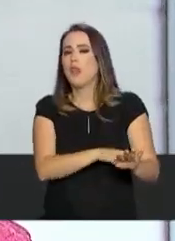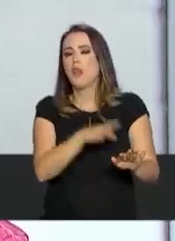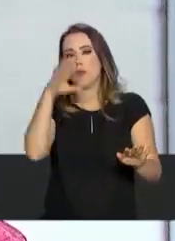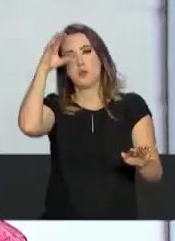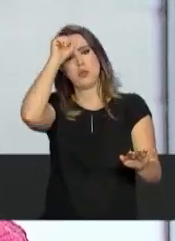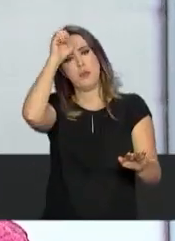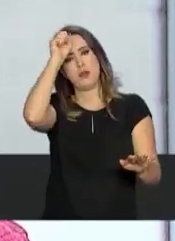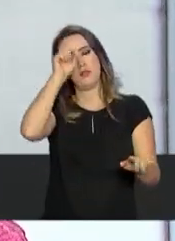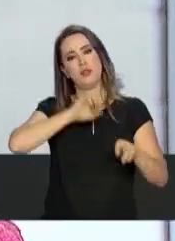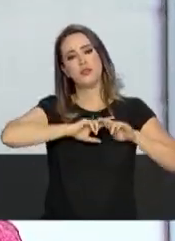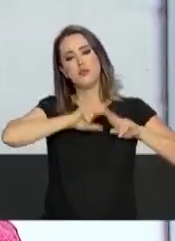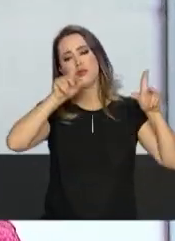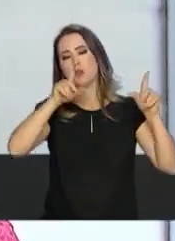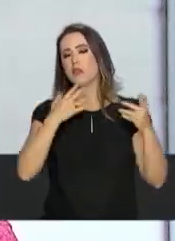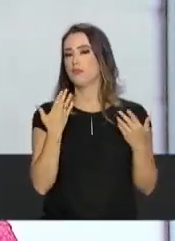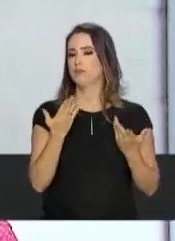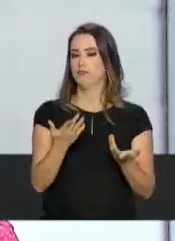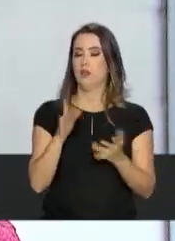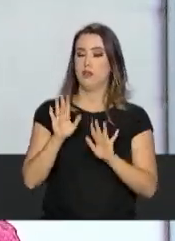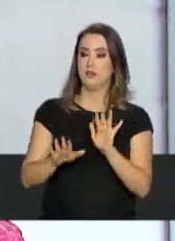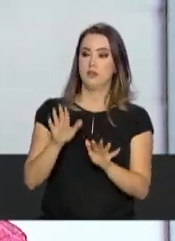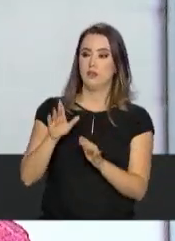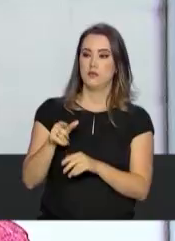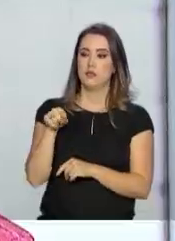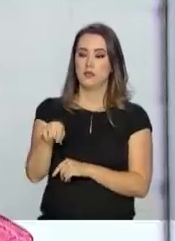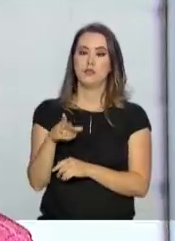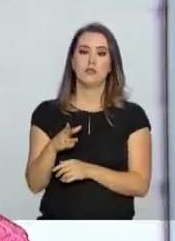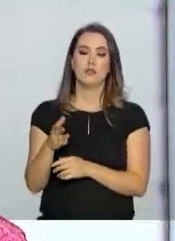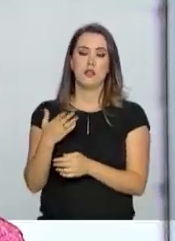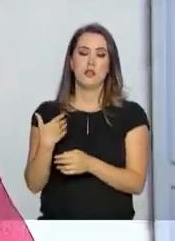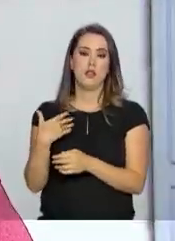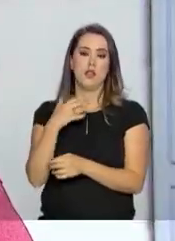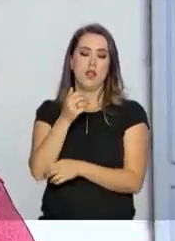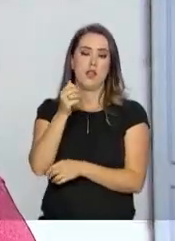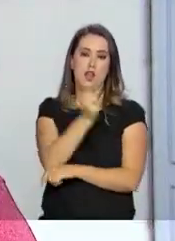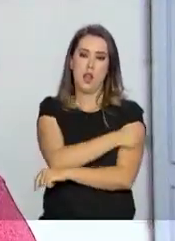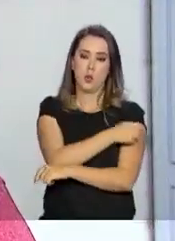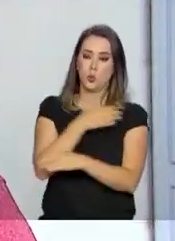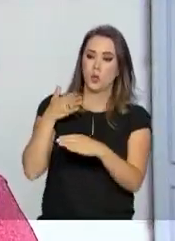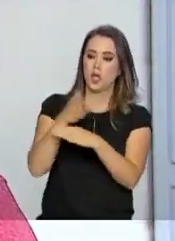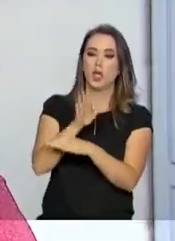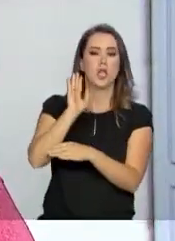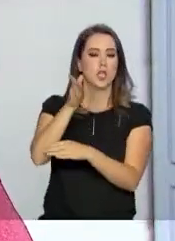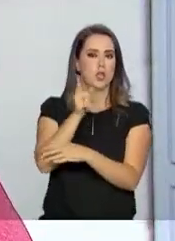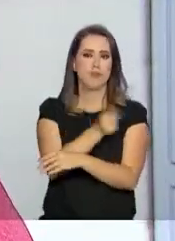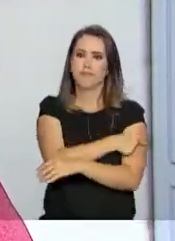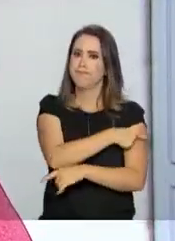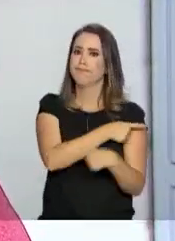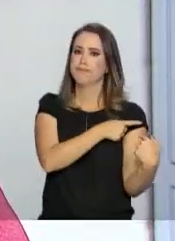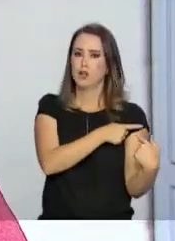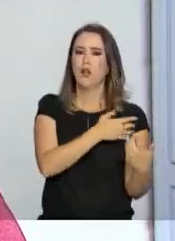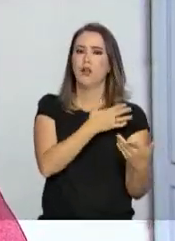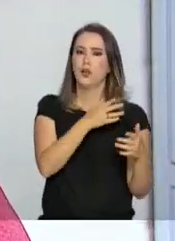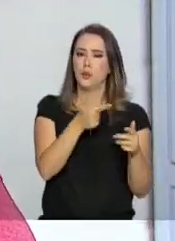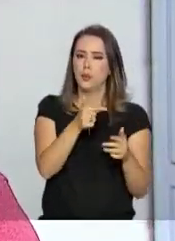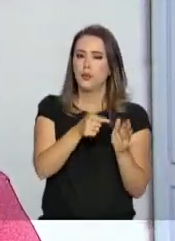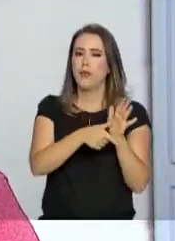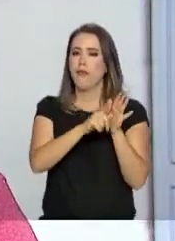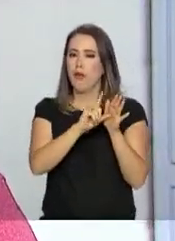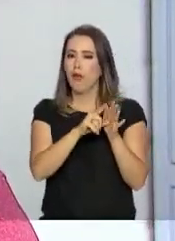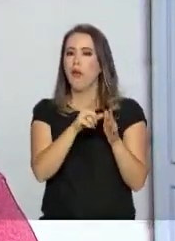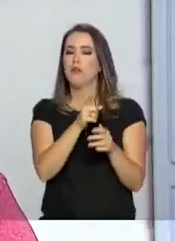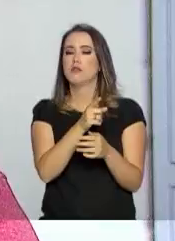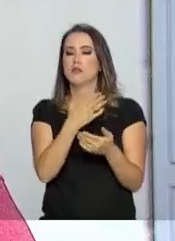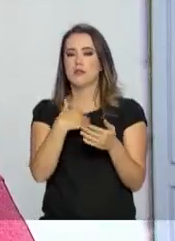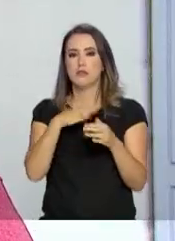porque nós temos alunos por exemplo que não passam pela educação infantil que é um momento importante onde se desenvolve várias atividades e